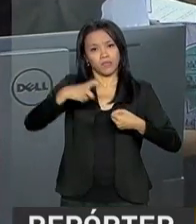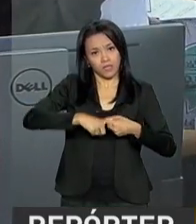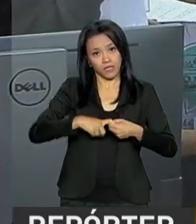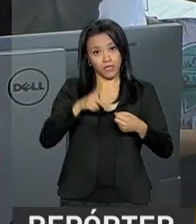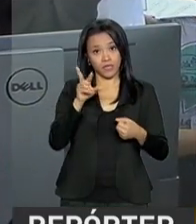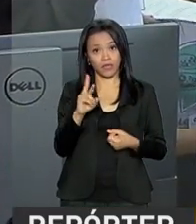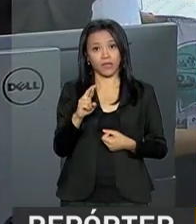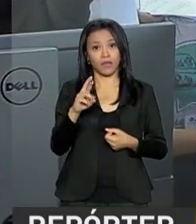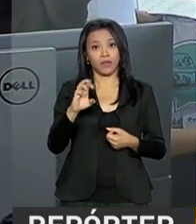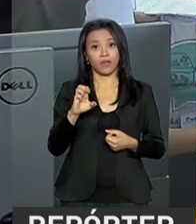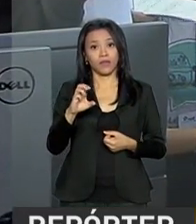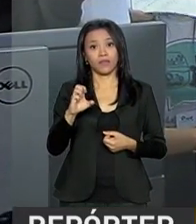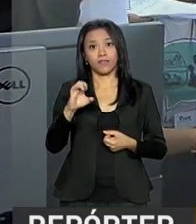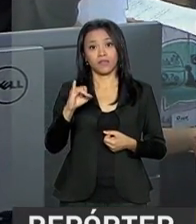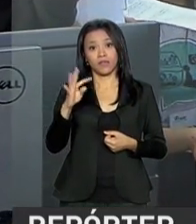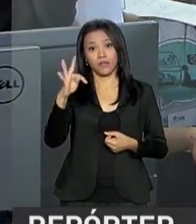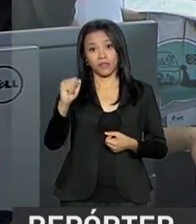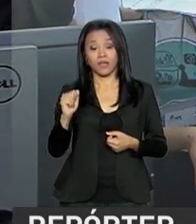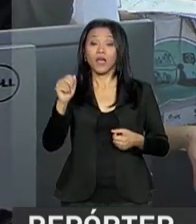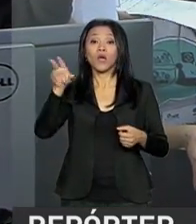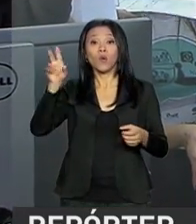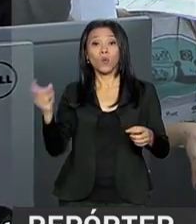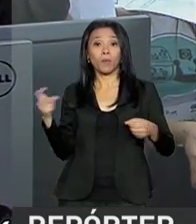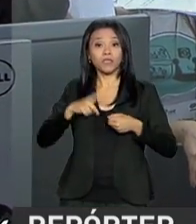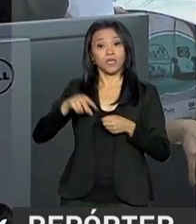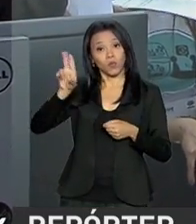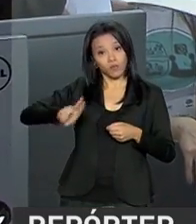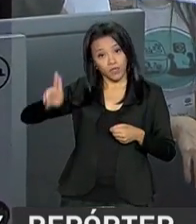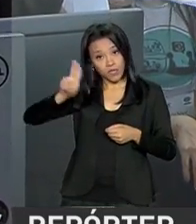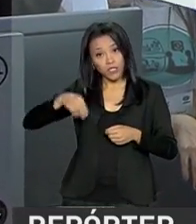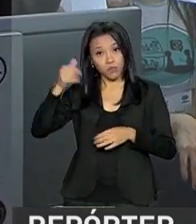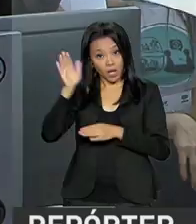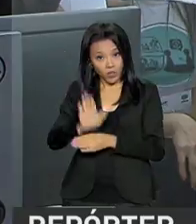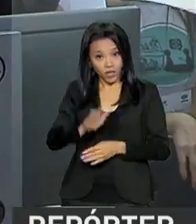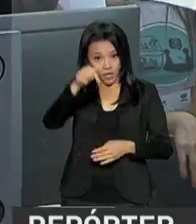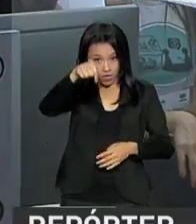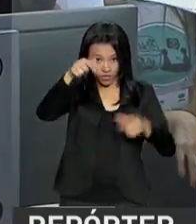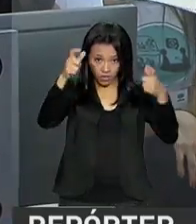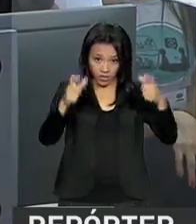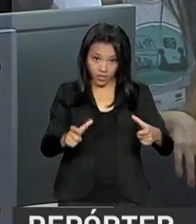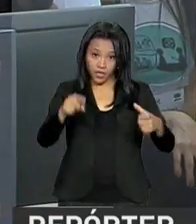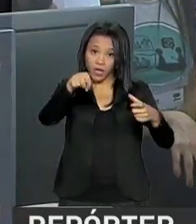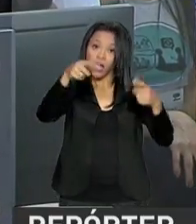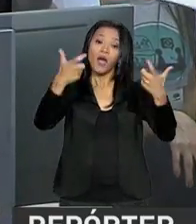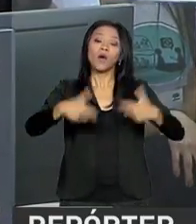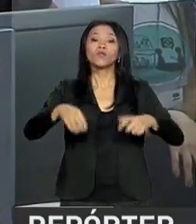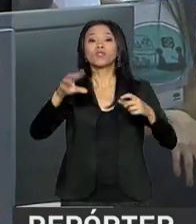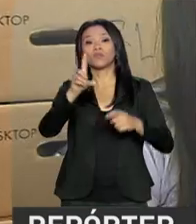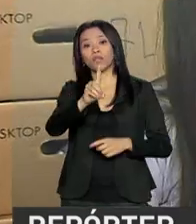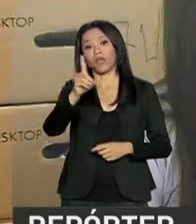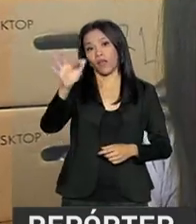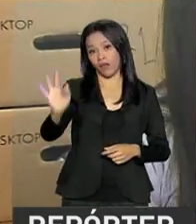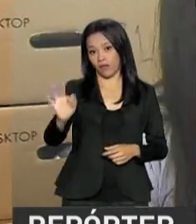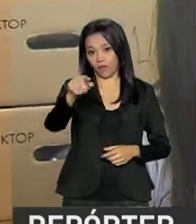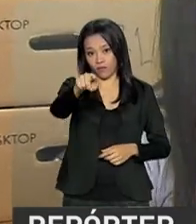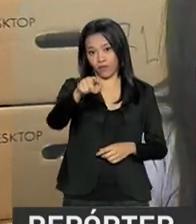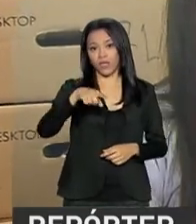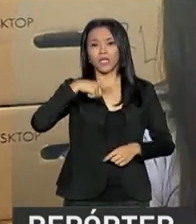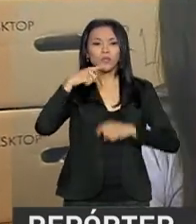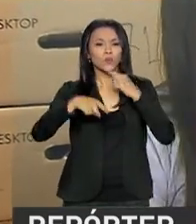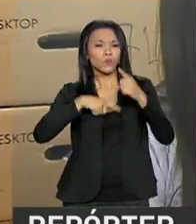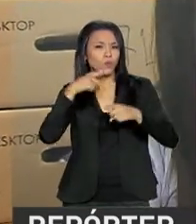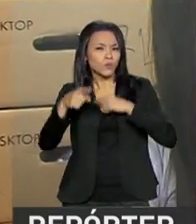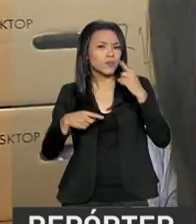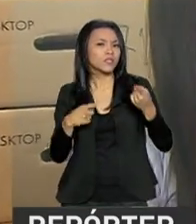Receita Federal com as universidades para atender a população. Este aqui fica no Distrito Federal. Após tirar suas